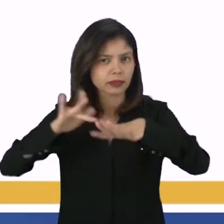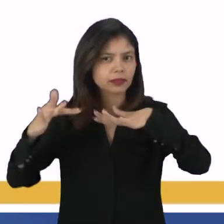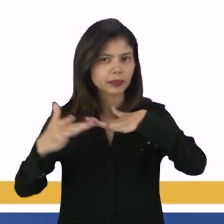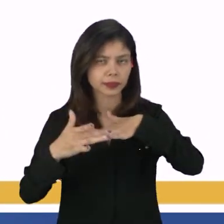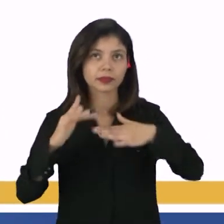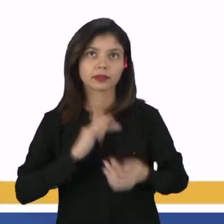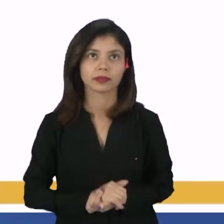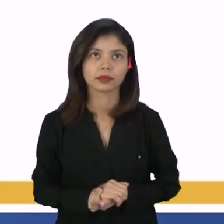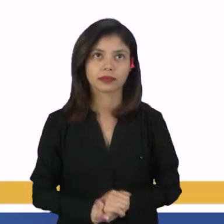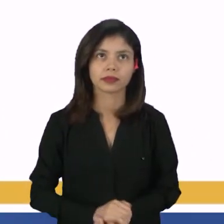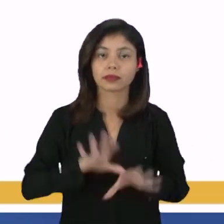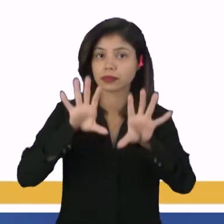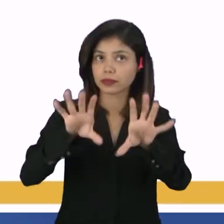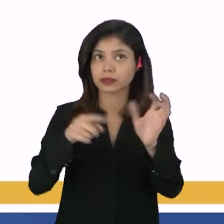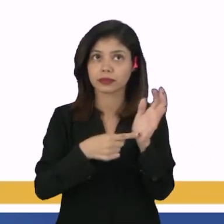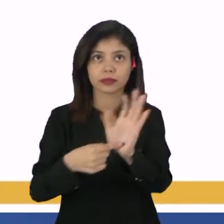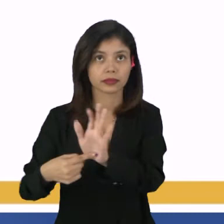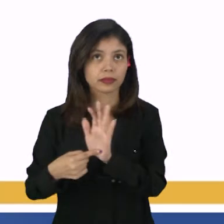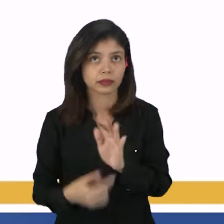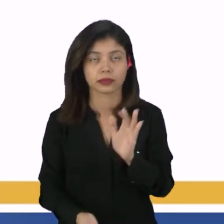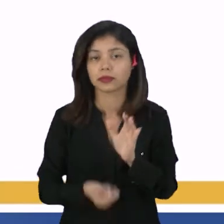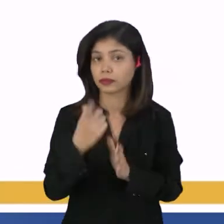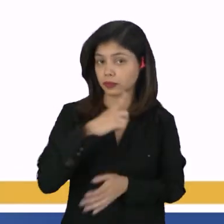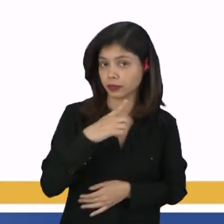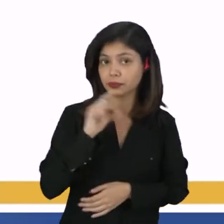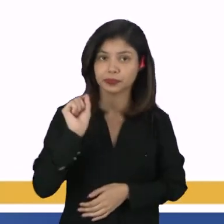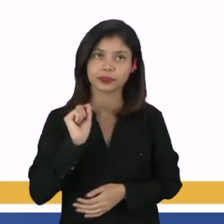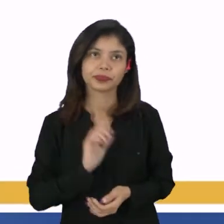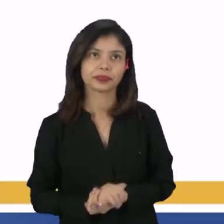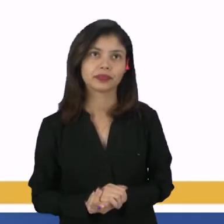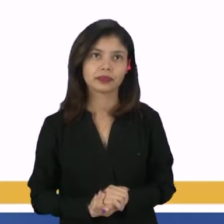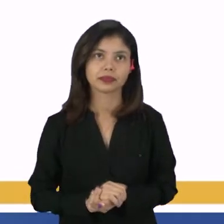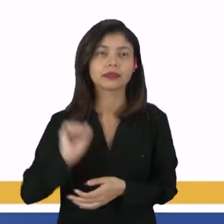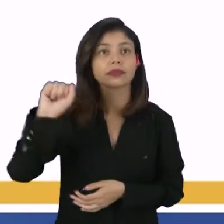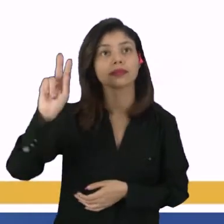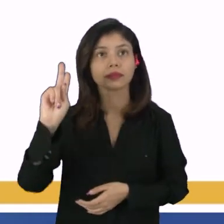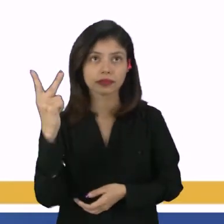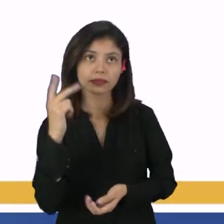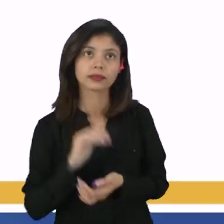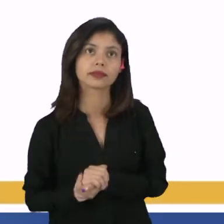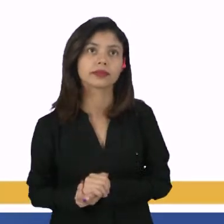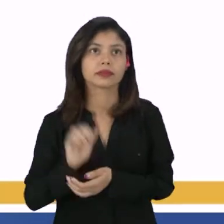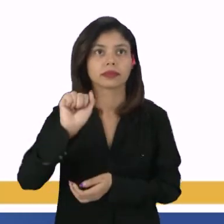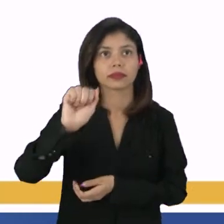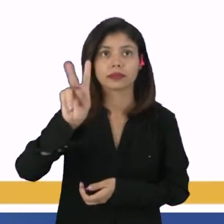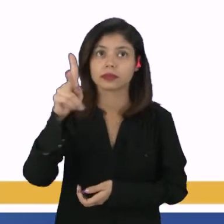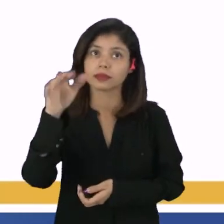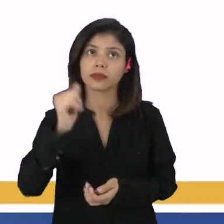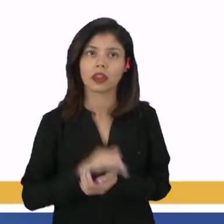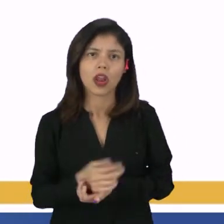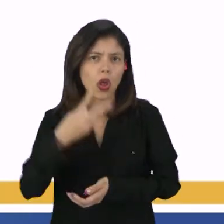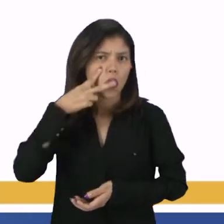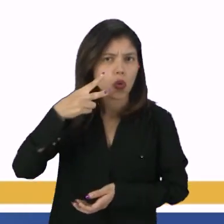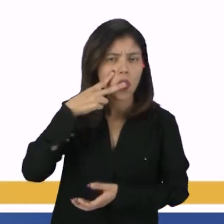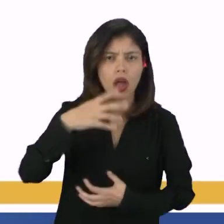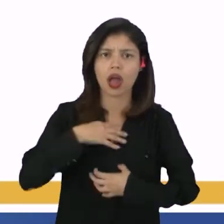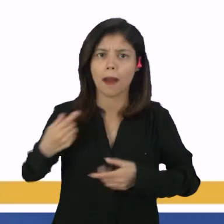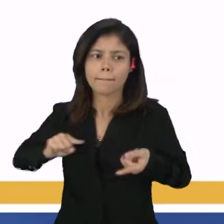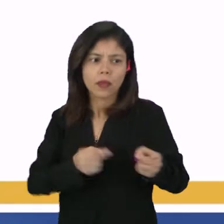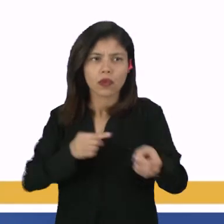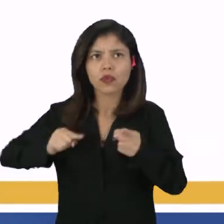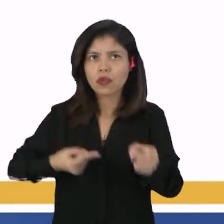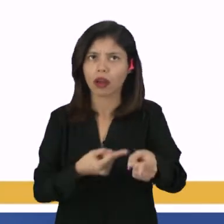redes sociais. A situação que gerou os comentários foi a seguinte. Vamos para o título. Bahia é alvo de ataques nas redes